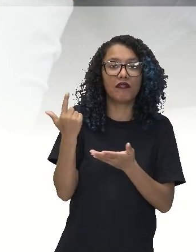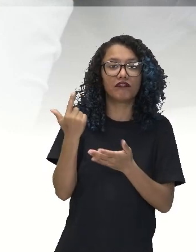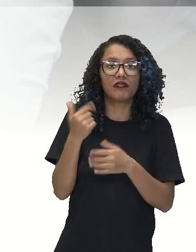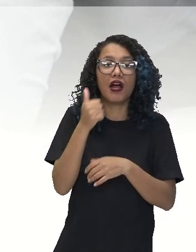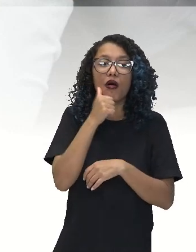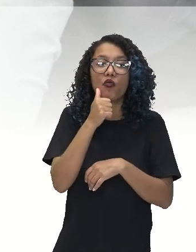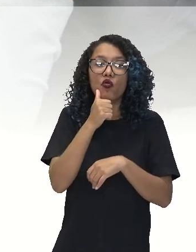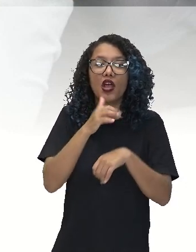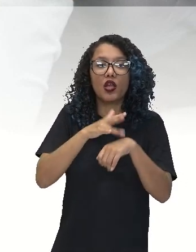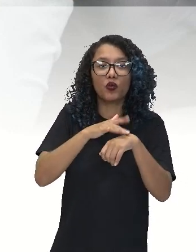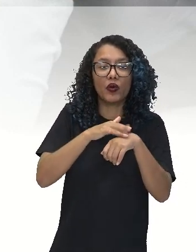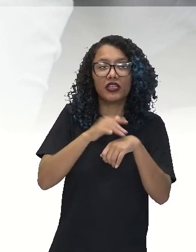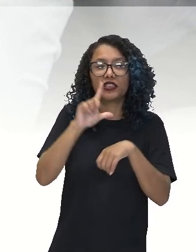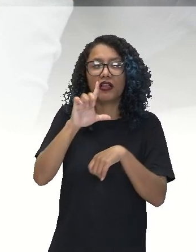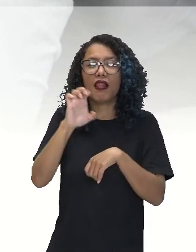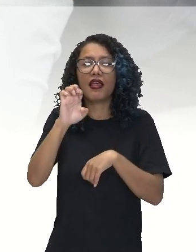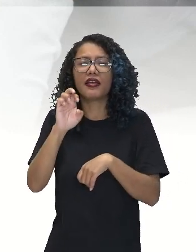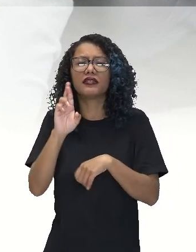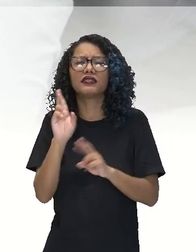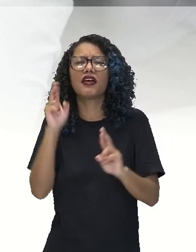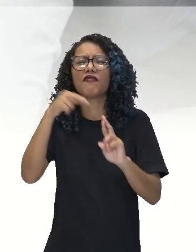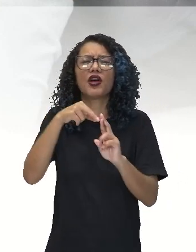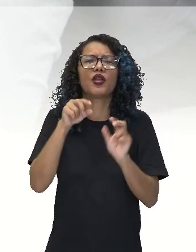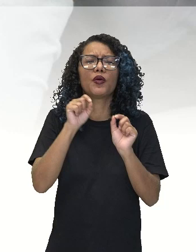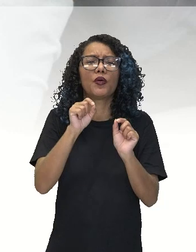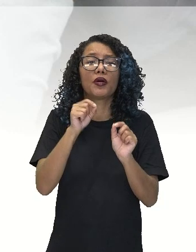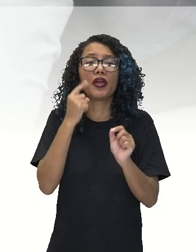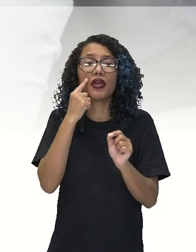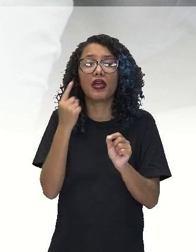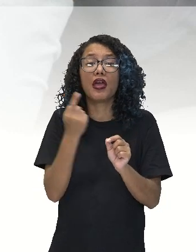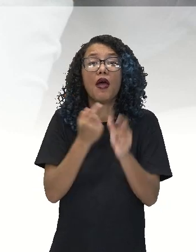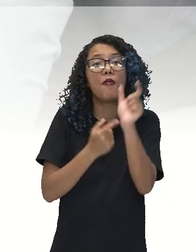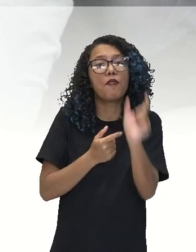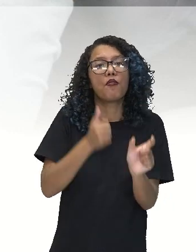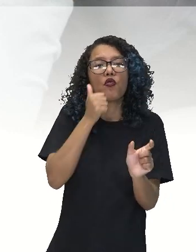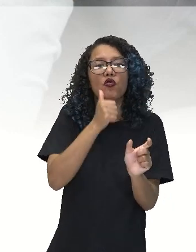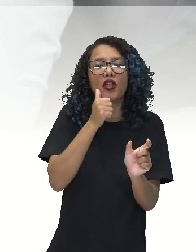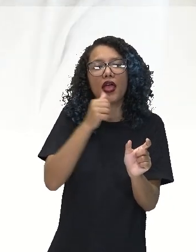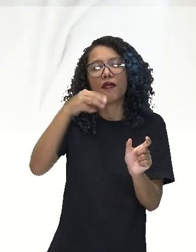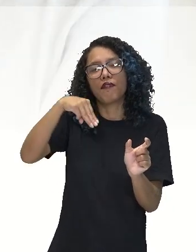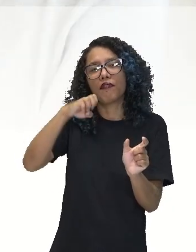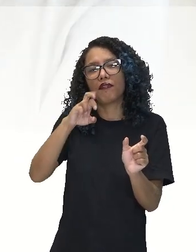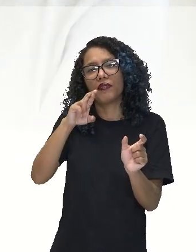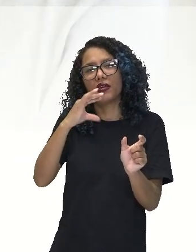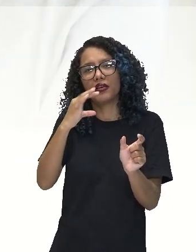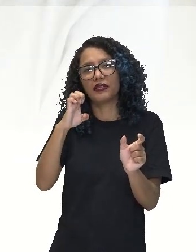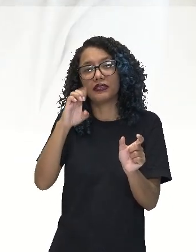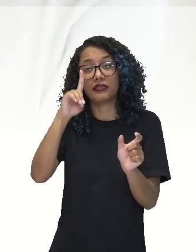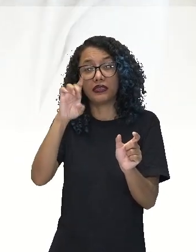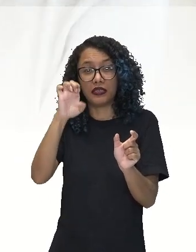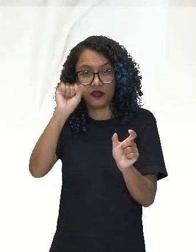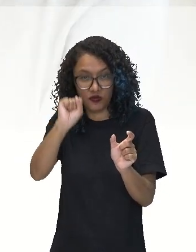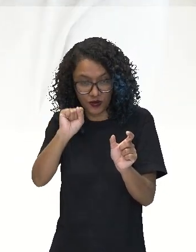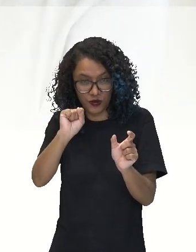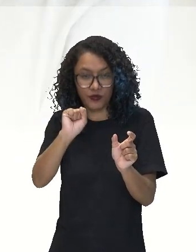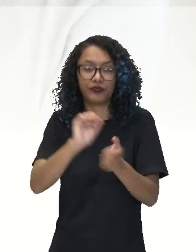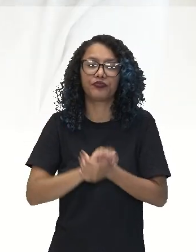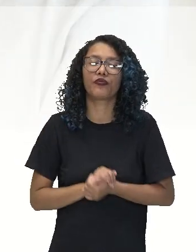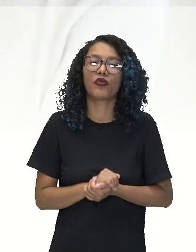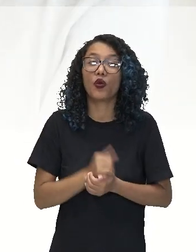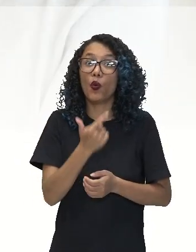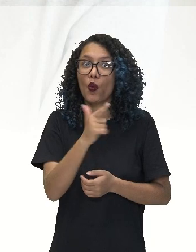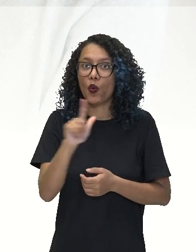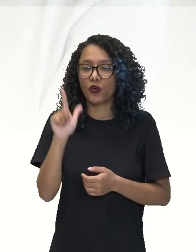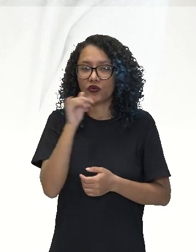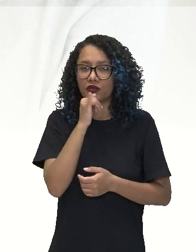que esse le faz referência a Mercedes. Perceberam? Mais um exemplo aqui, professor? Sim, temos